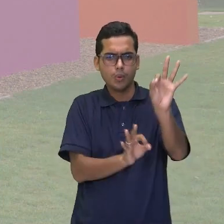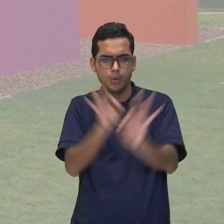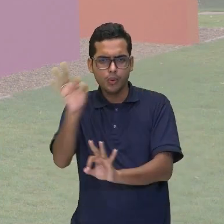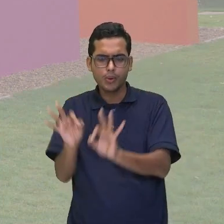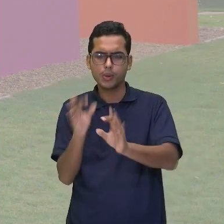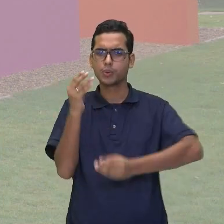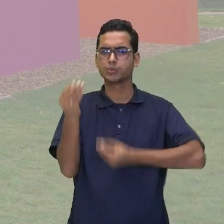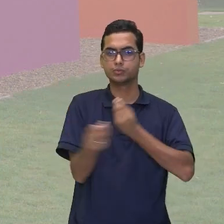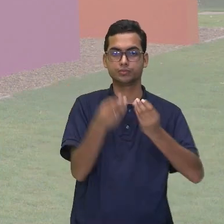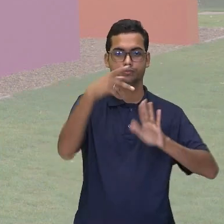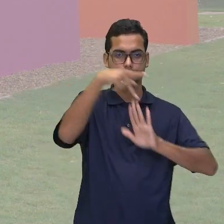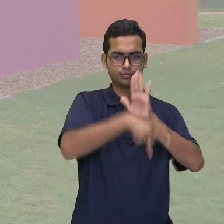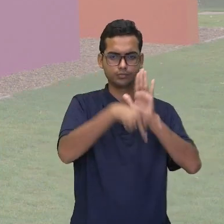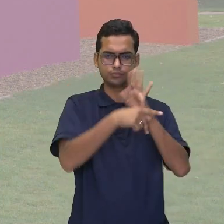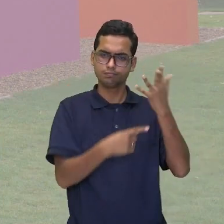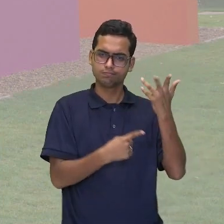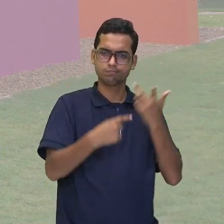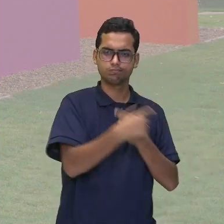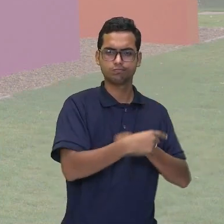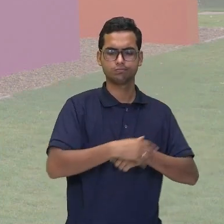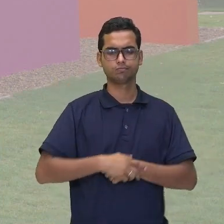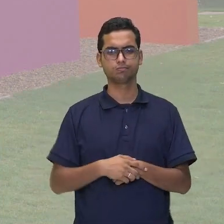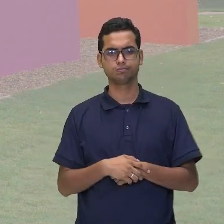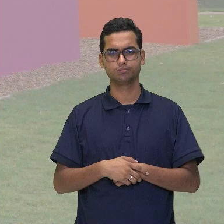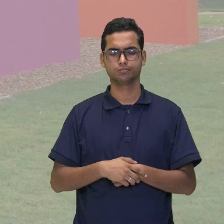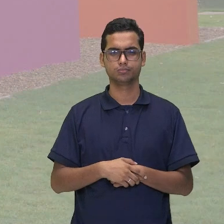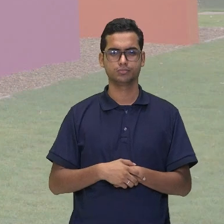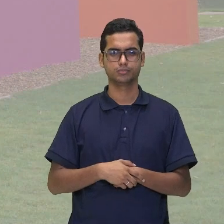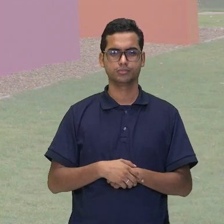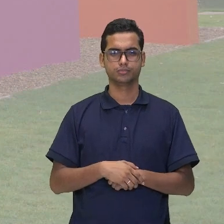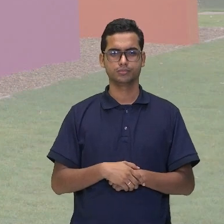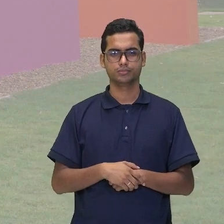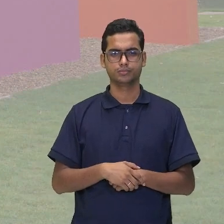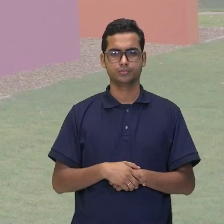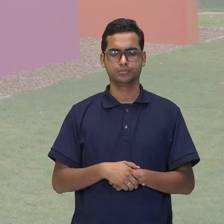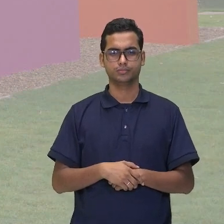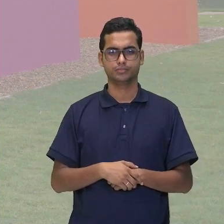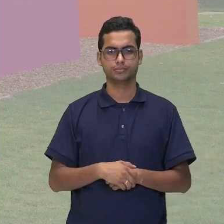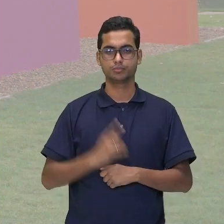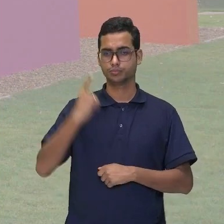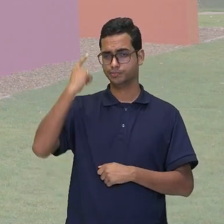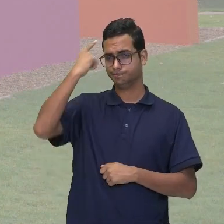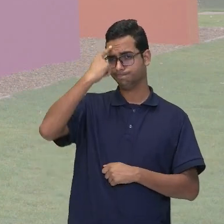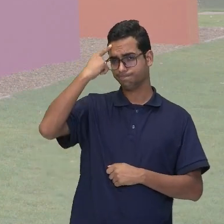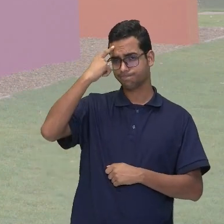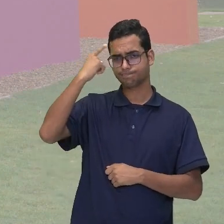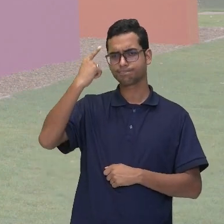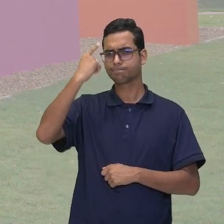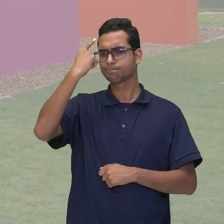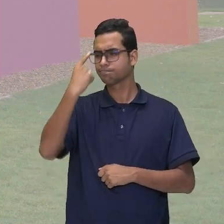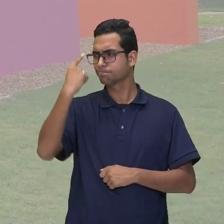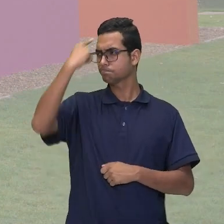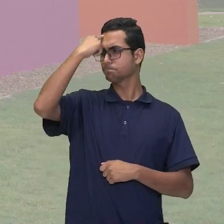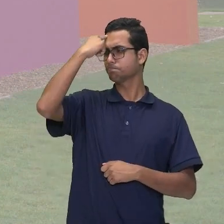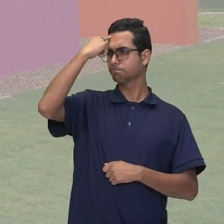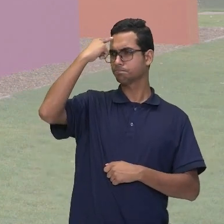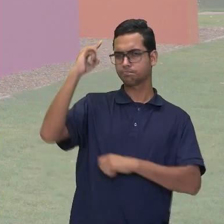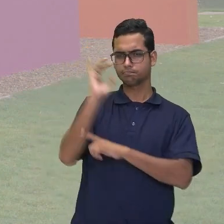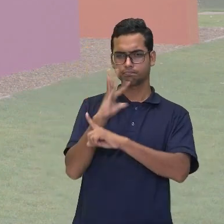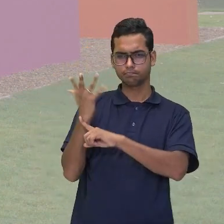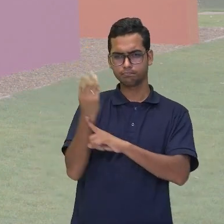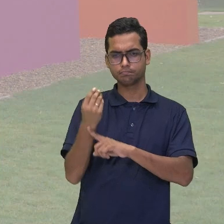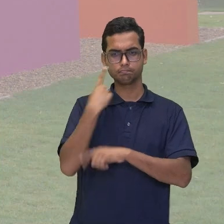de projetos. Então, dentro, né, do pensamento do artista, com o interesse